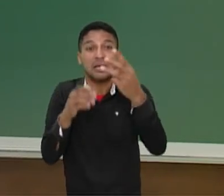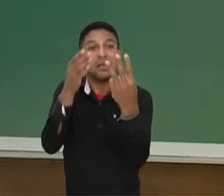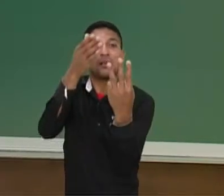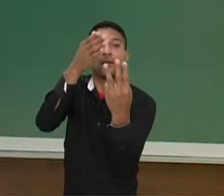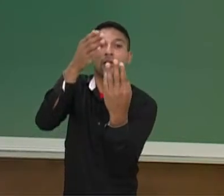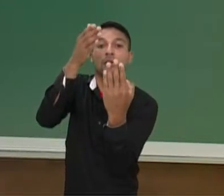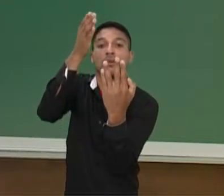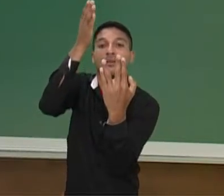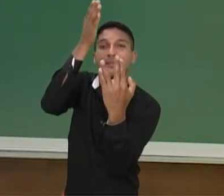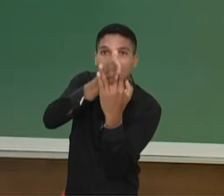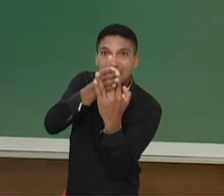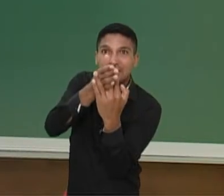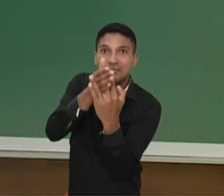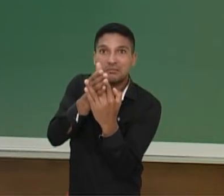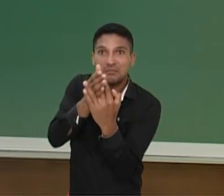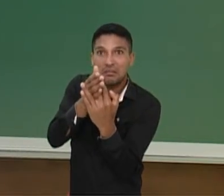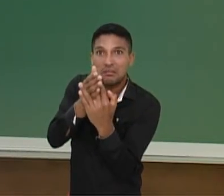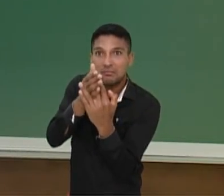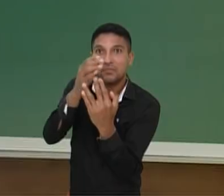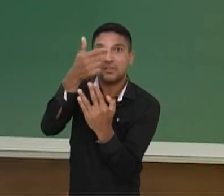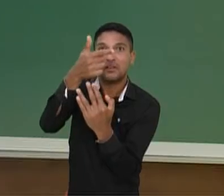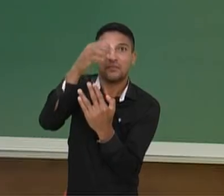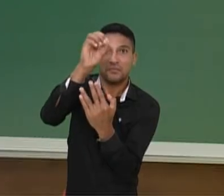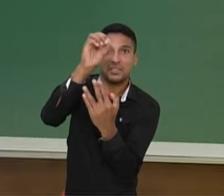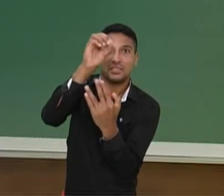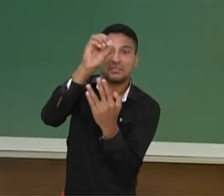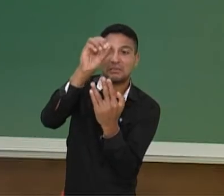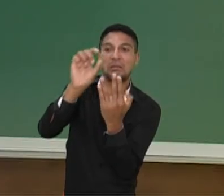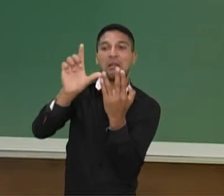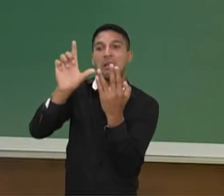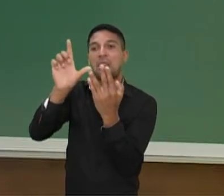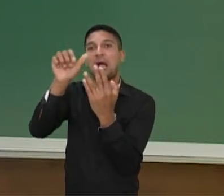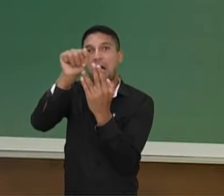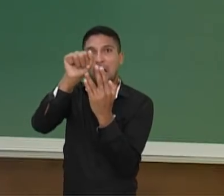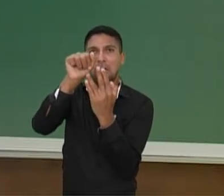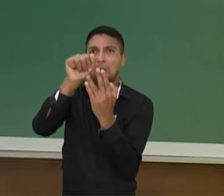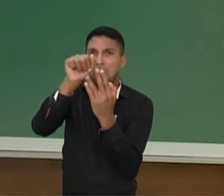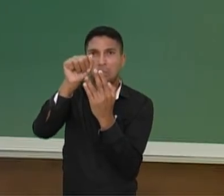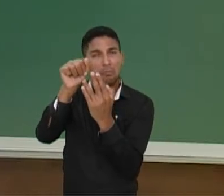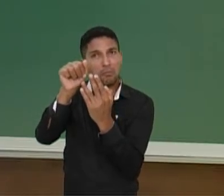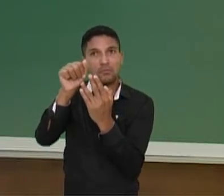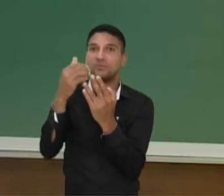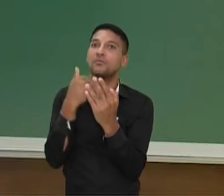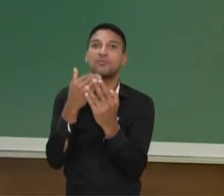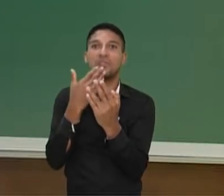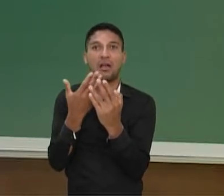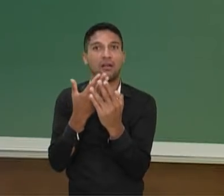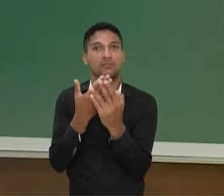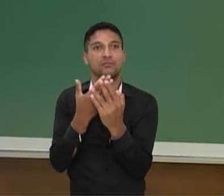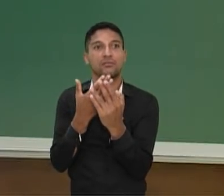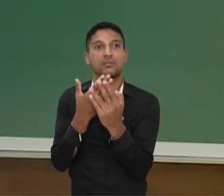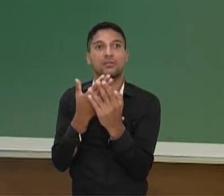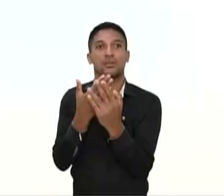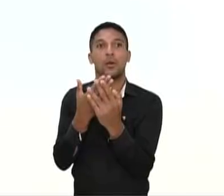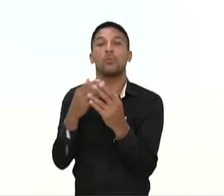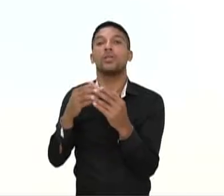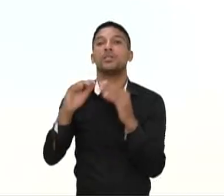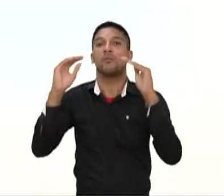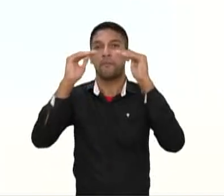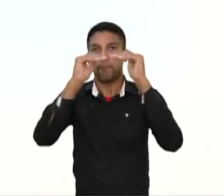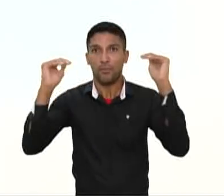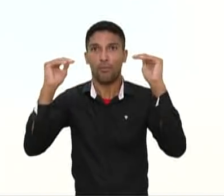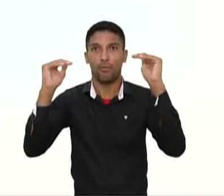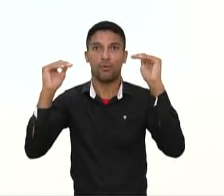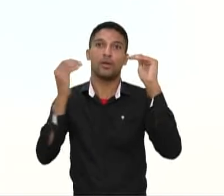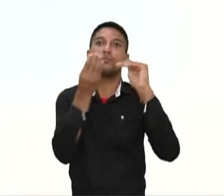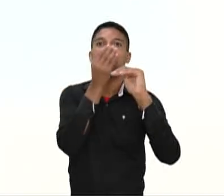se é uma expressão. Se for uma equação, a gente resolve. Equação tem sinal de igual, tá? Mas a expressão